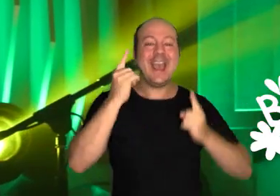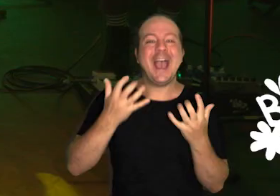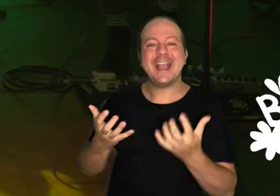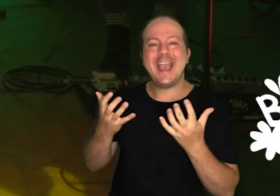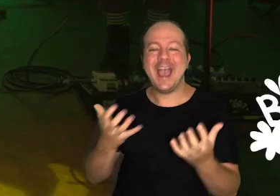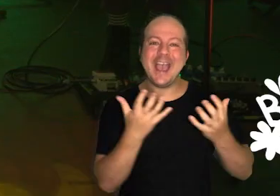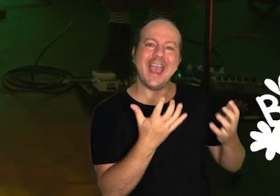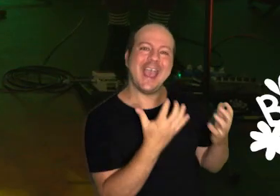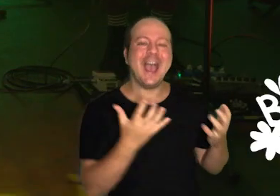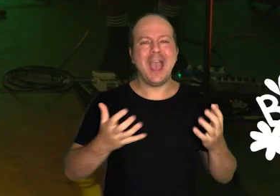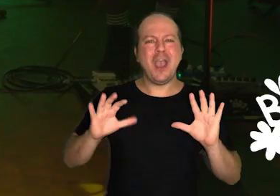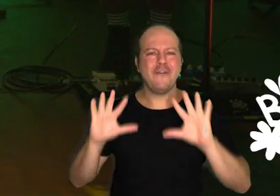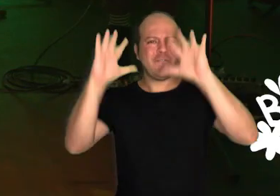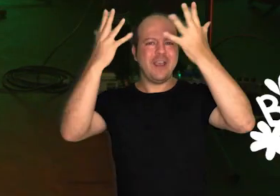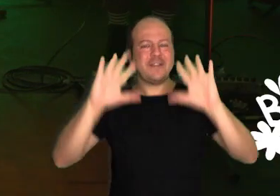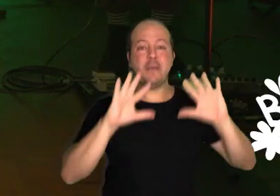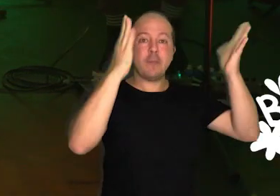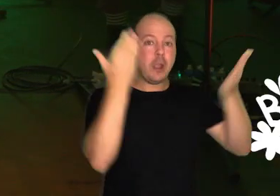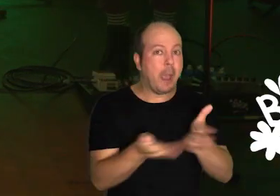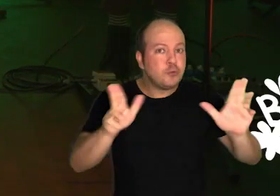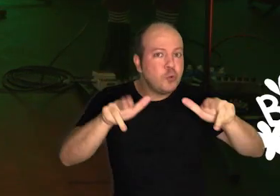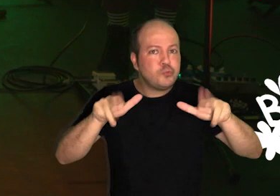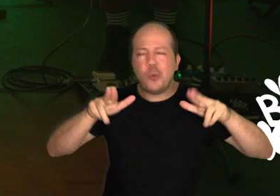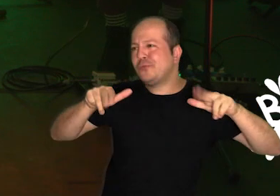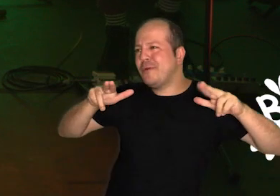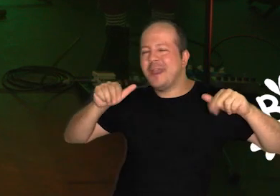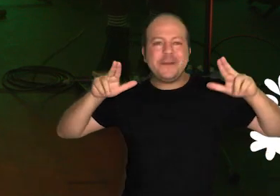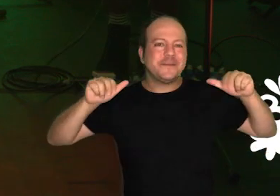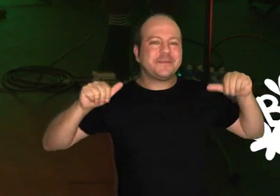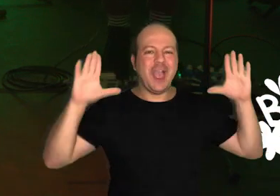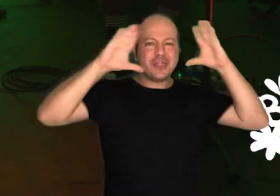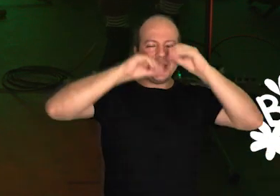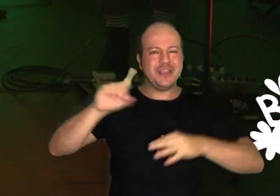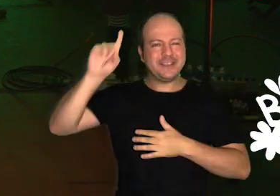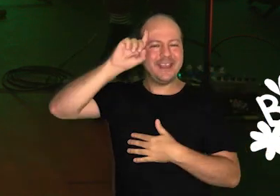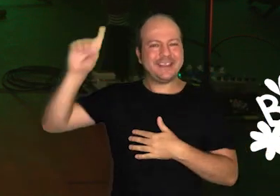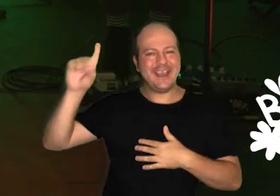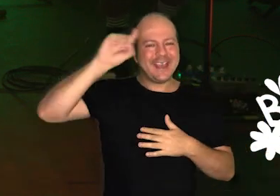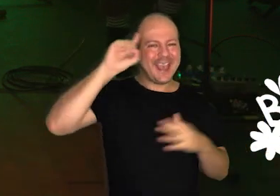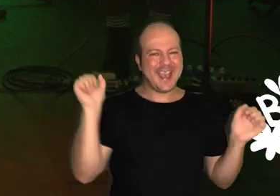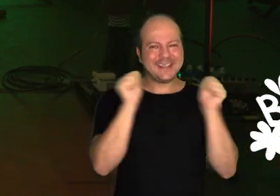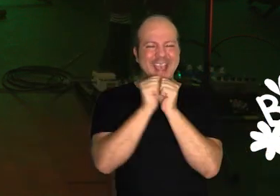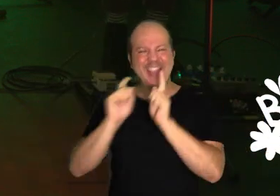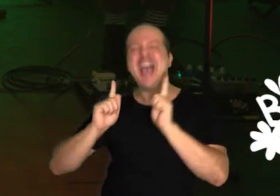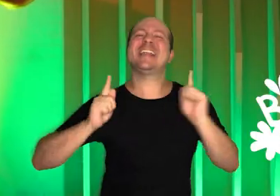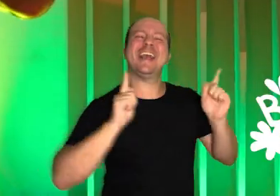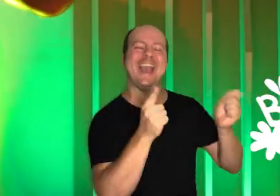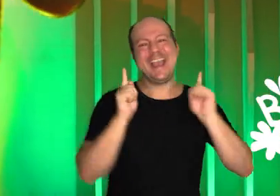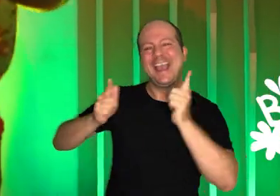quero ver essa folia nunca cabe. De noite em dia a gente vai se